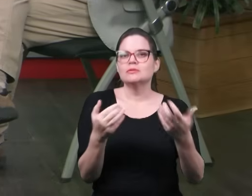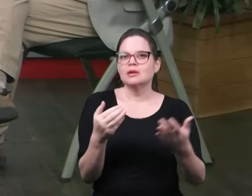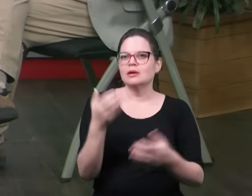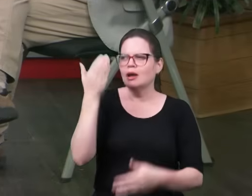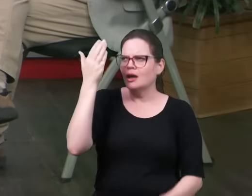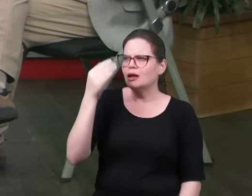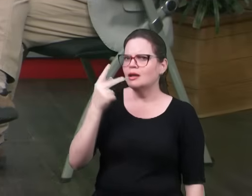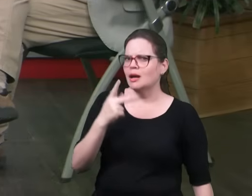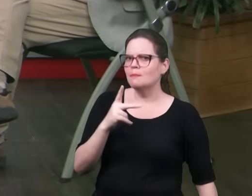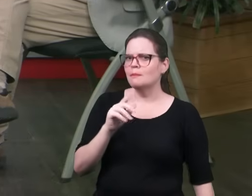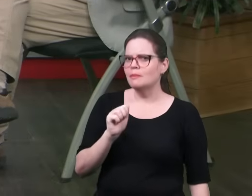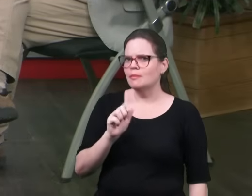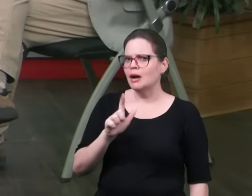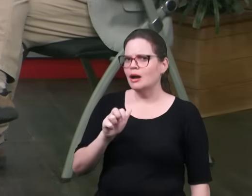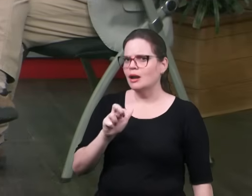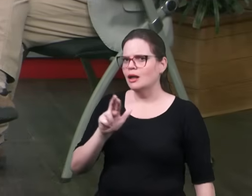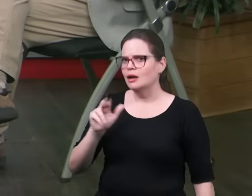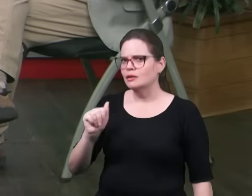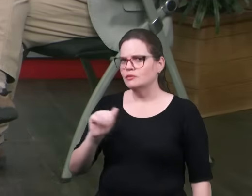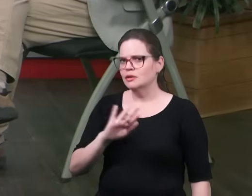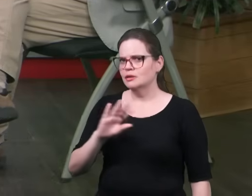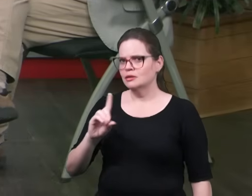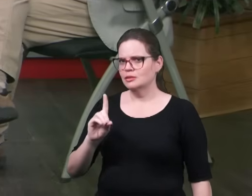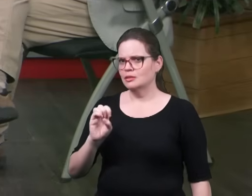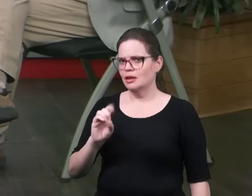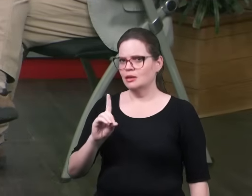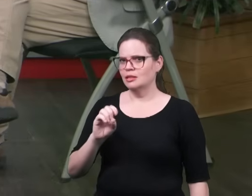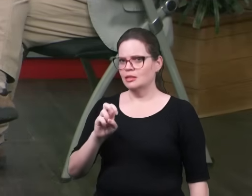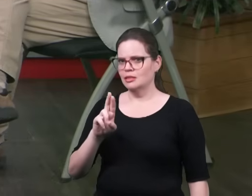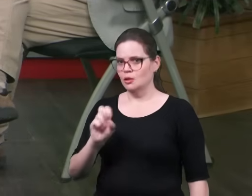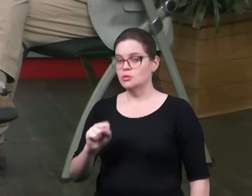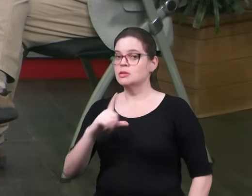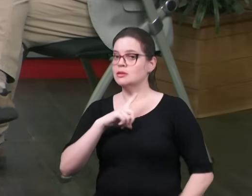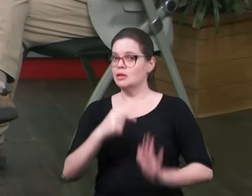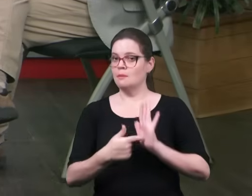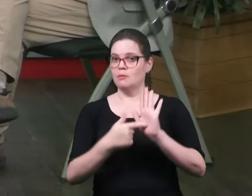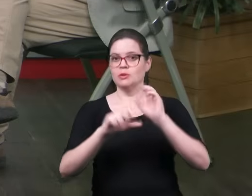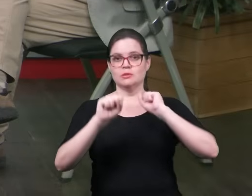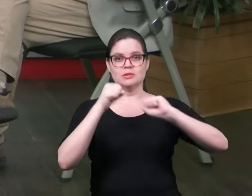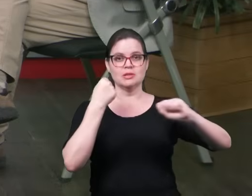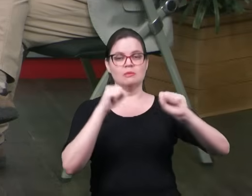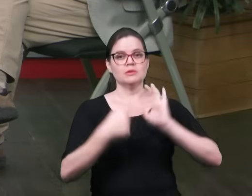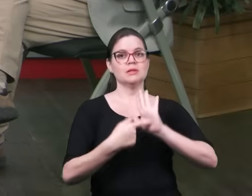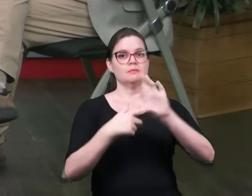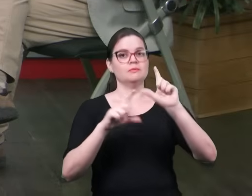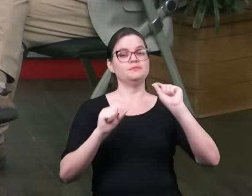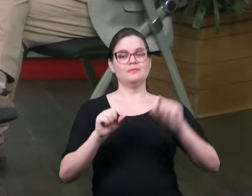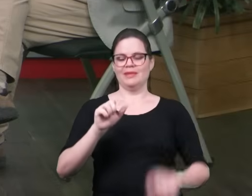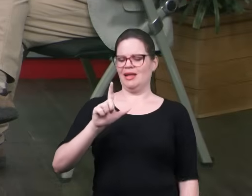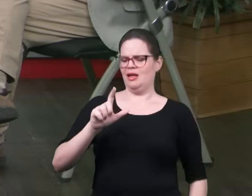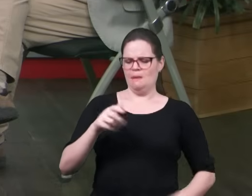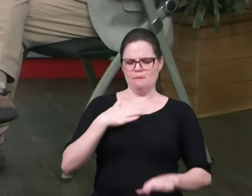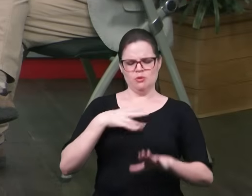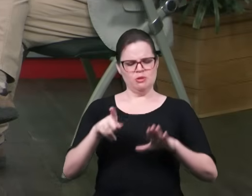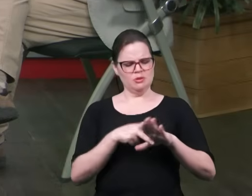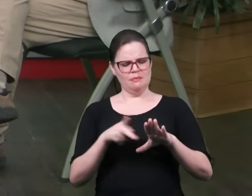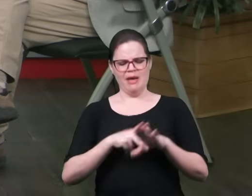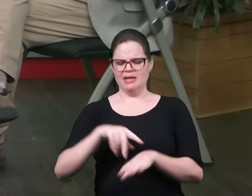palavra de Deus. E não tem um texto, um salmo na Bíblia que diz: lâmpada para os meus pés é o quê?